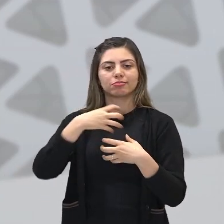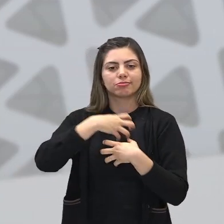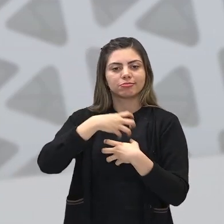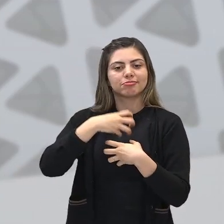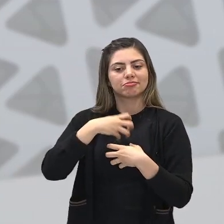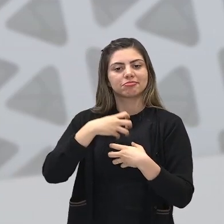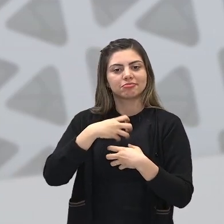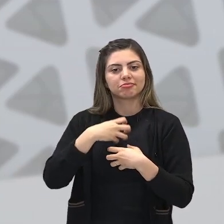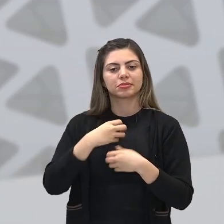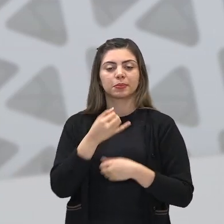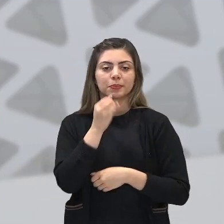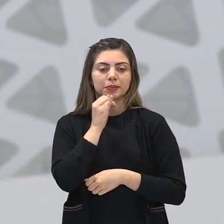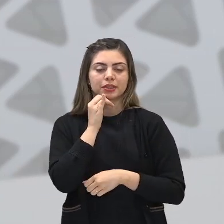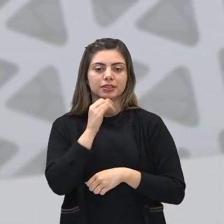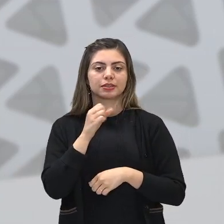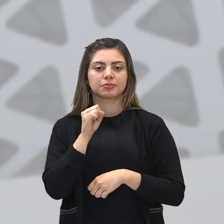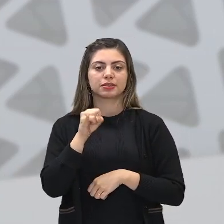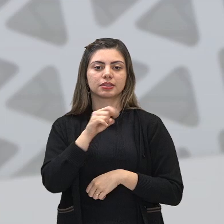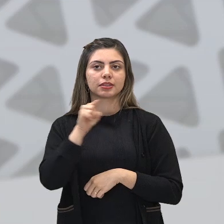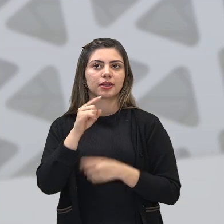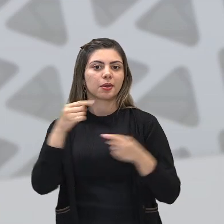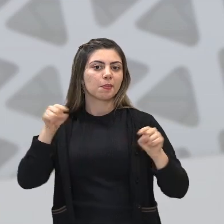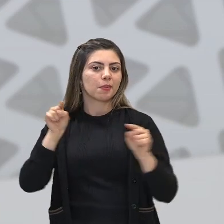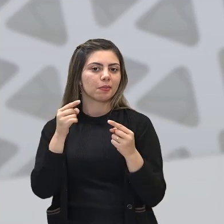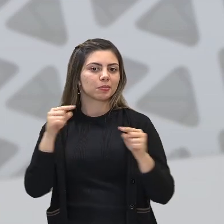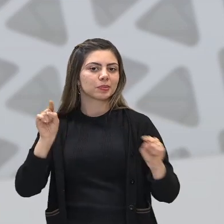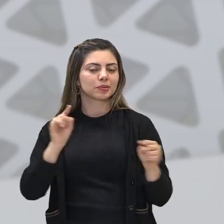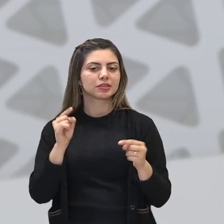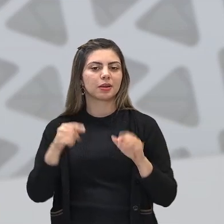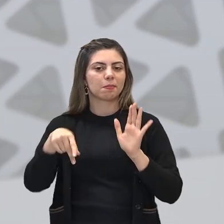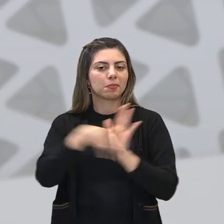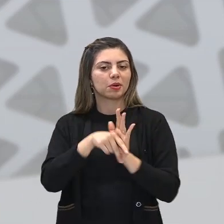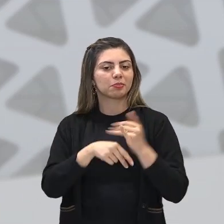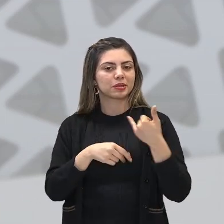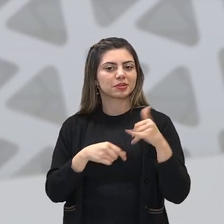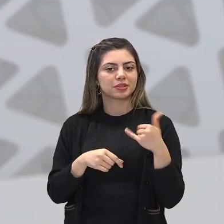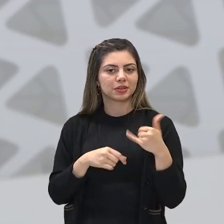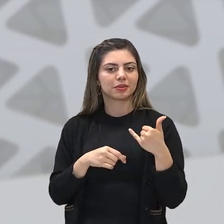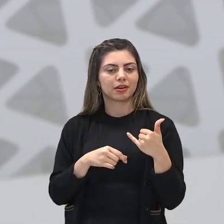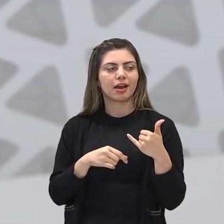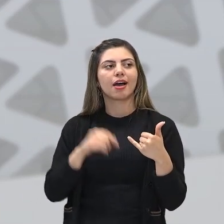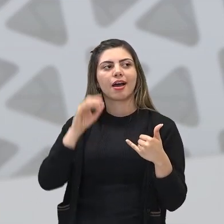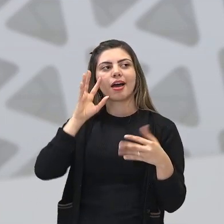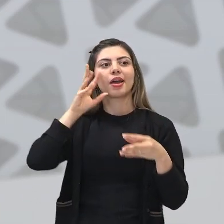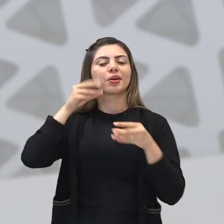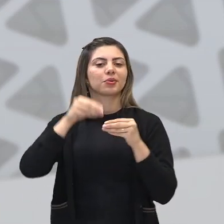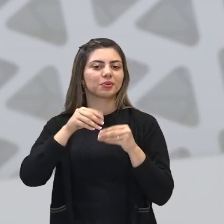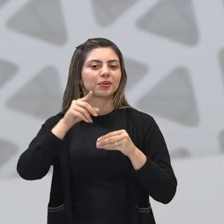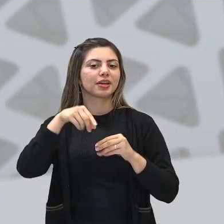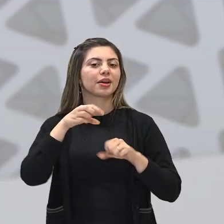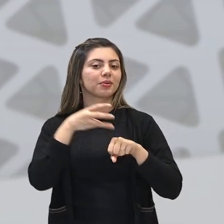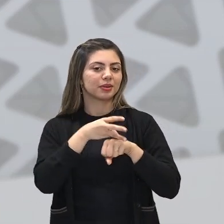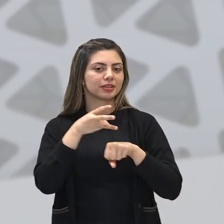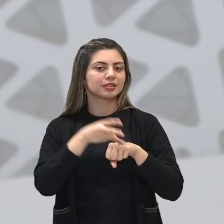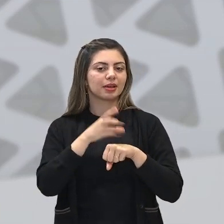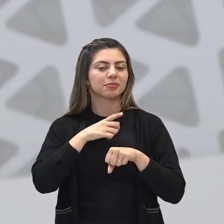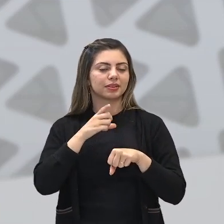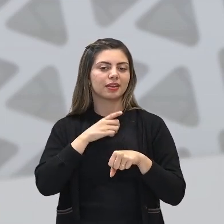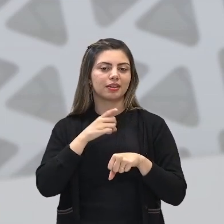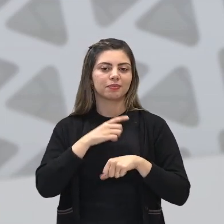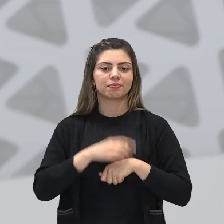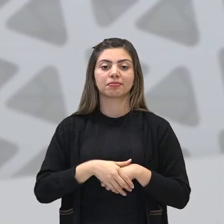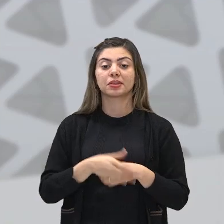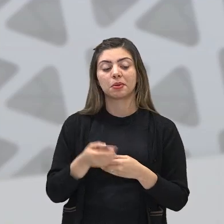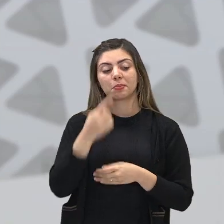estímulos também. Por exemplo, se você ouve esse som, opa, já sei! Mensagem de WhatsApp. Deixa eu ver quem